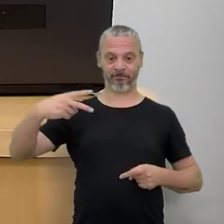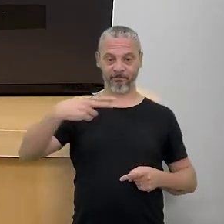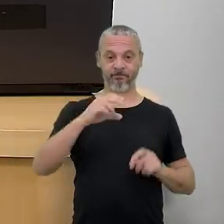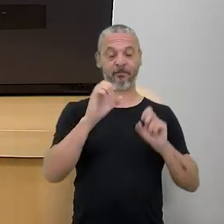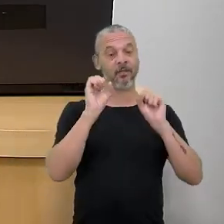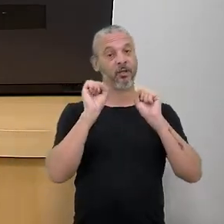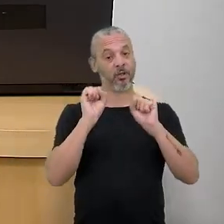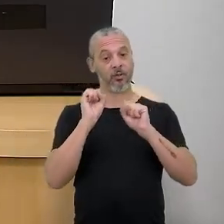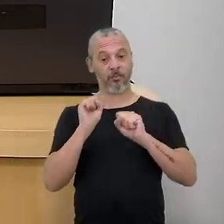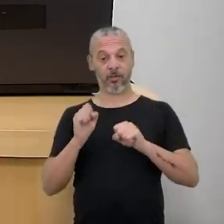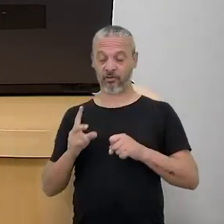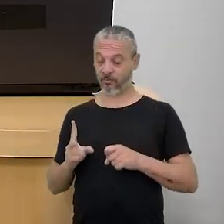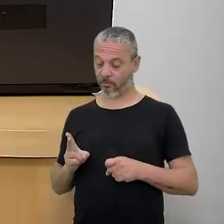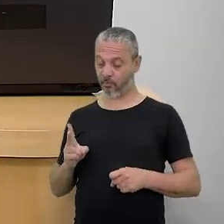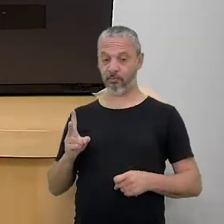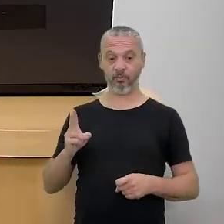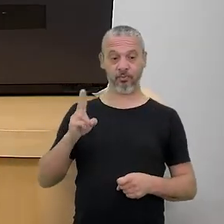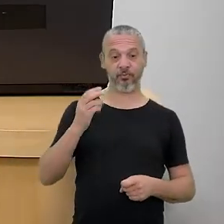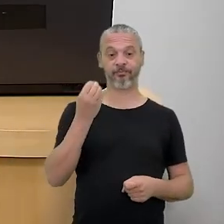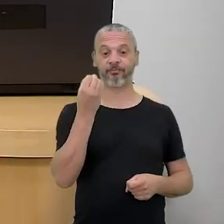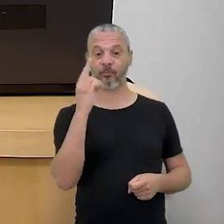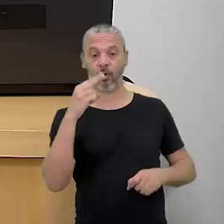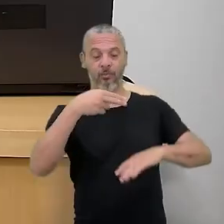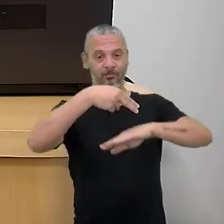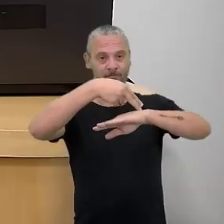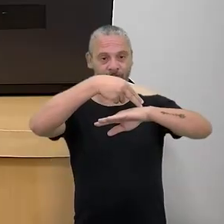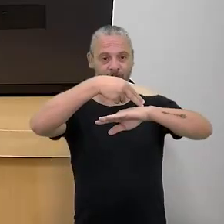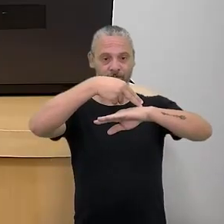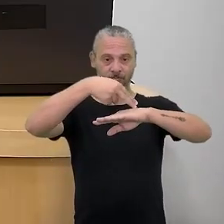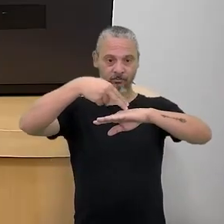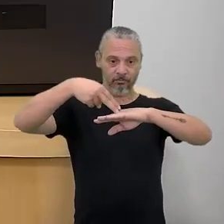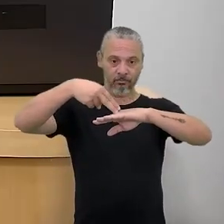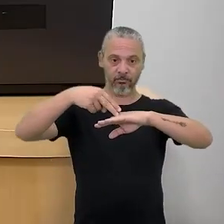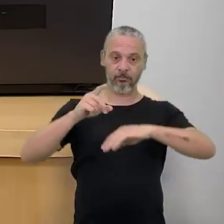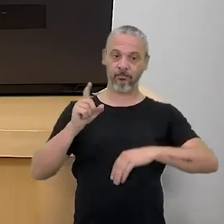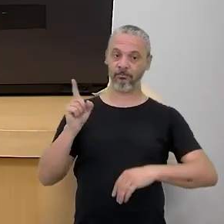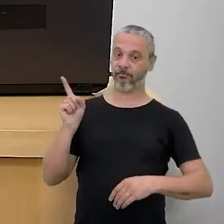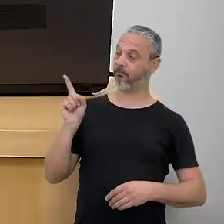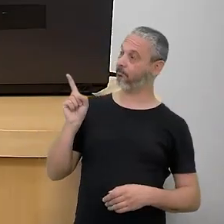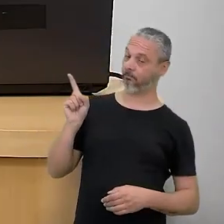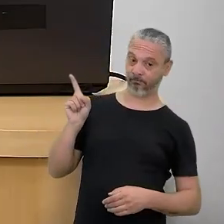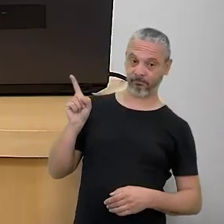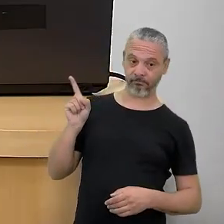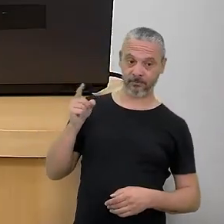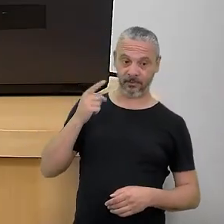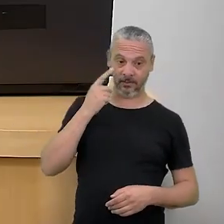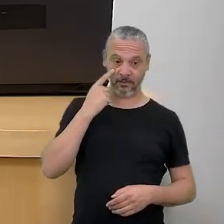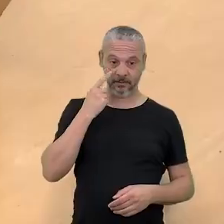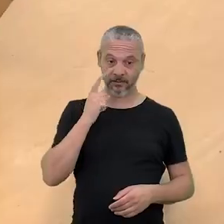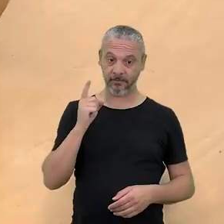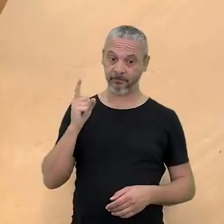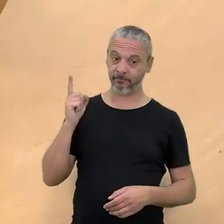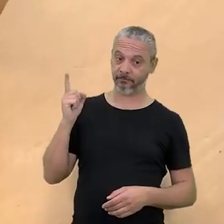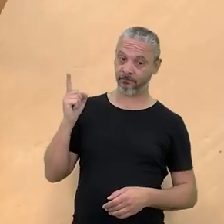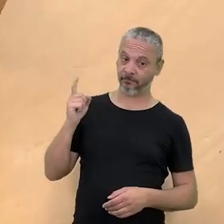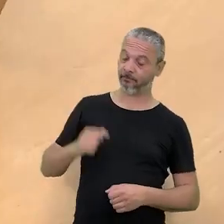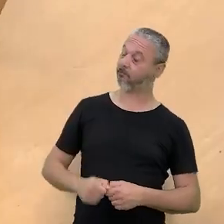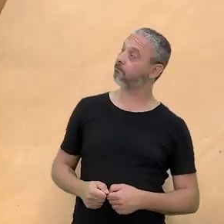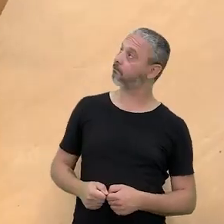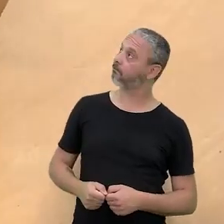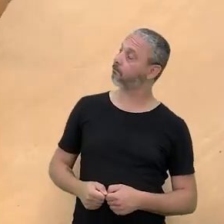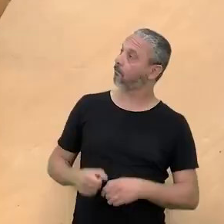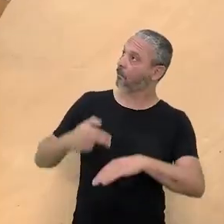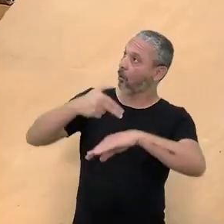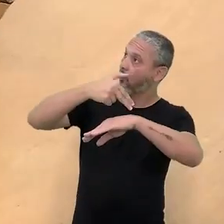pode cortar tanto com a tesoura quanto com o estilete. Então, estou pegando aqui o estilete para fazer o corte. Então,